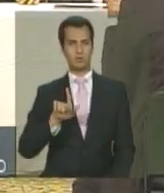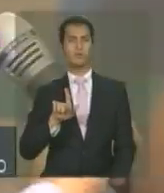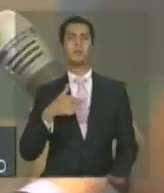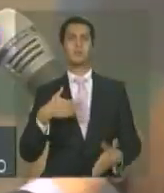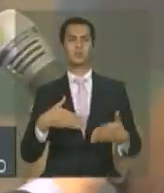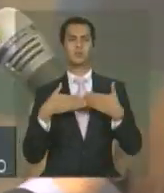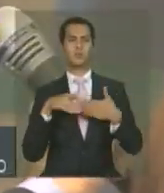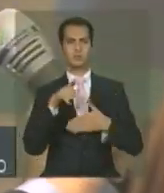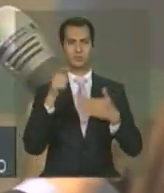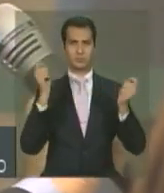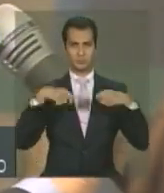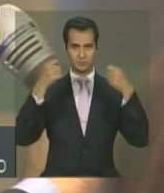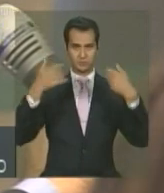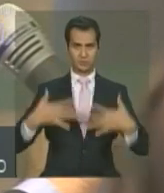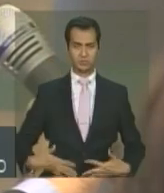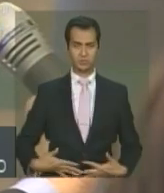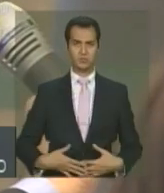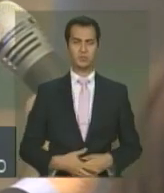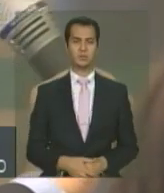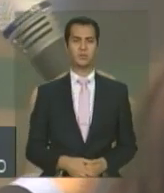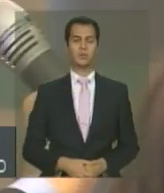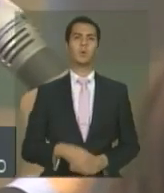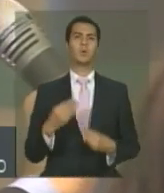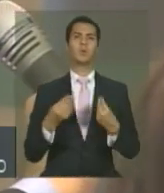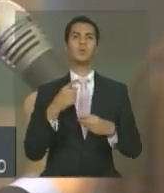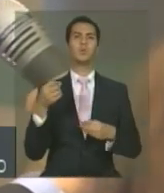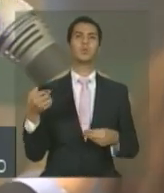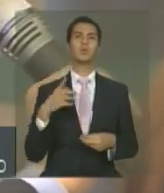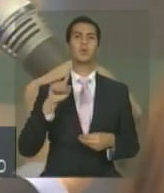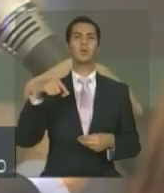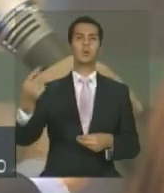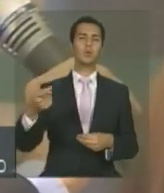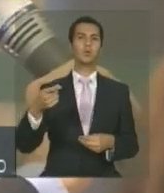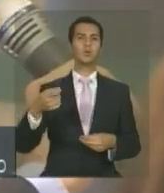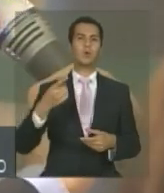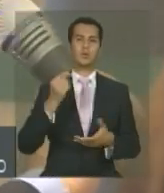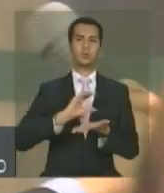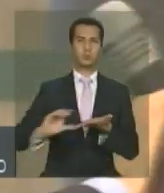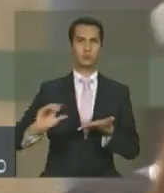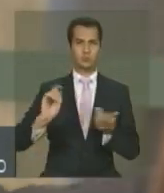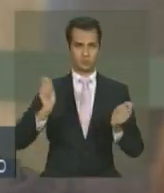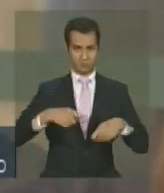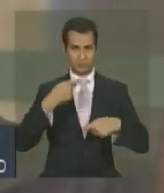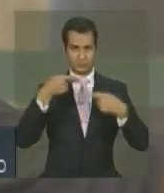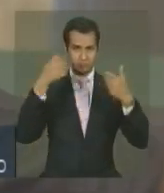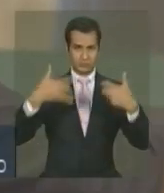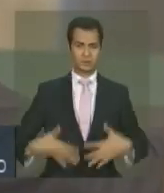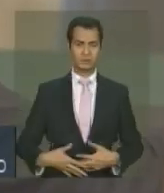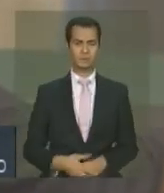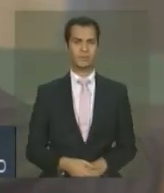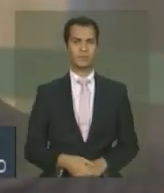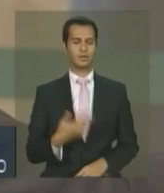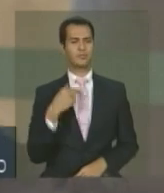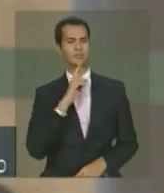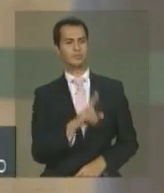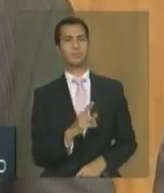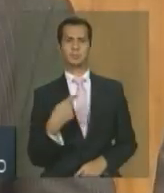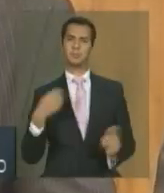falar sobre o anúncio do investimento na indústria automotiva que o senhor acabou de dizer? Dar um pouco mais de informação? Eu posso falar assim, quarta-feira a gente